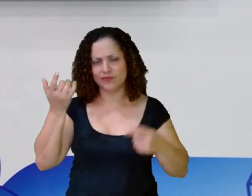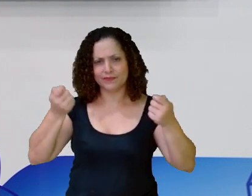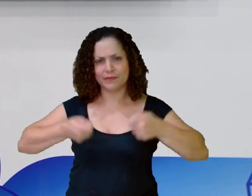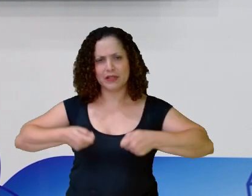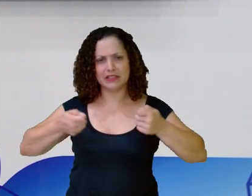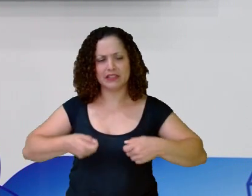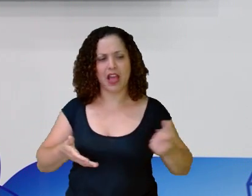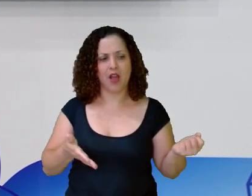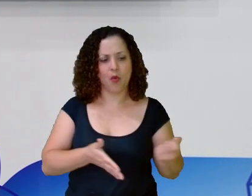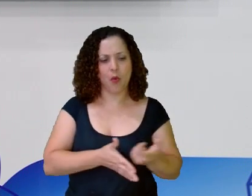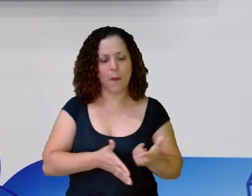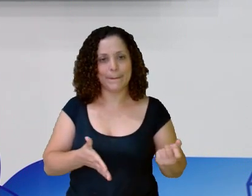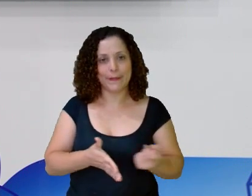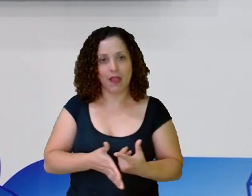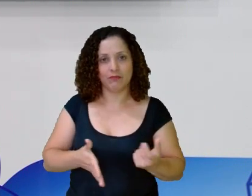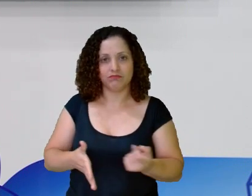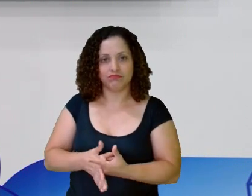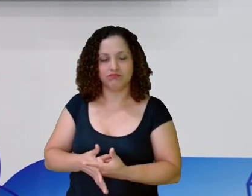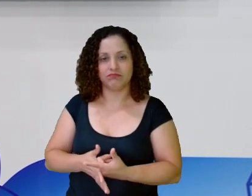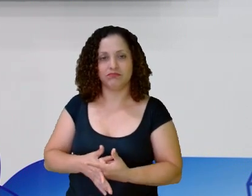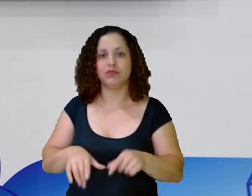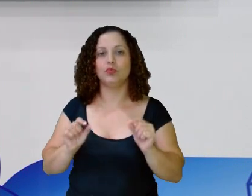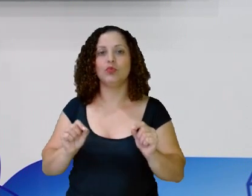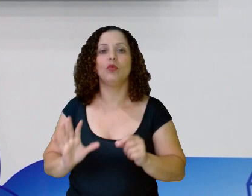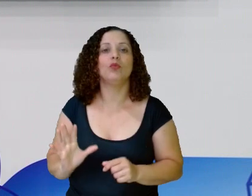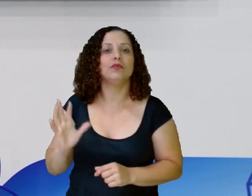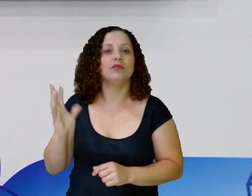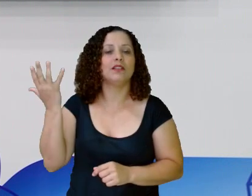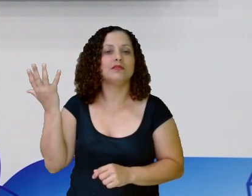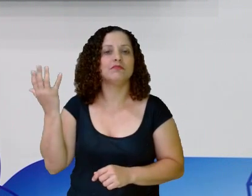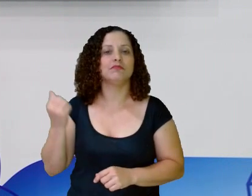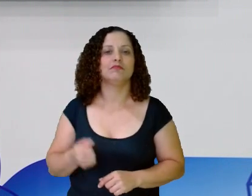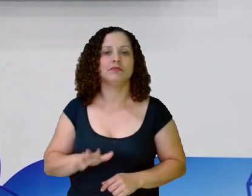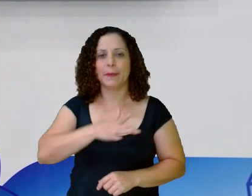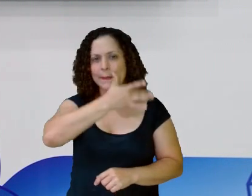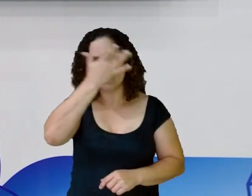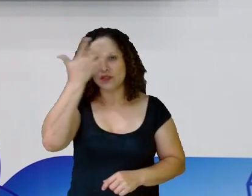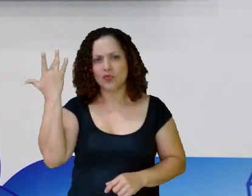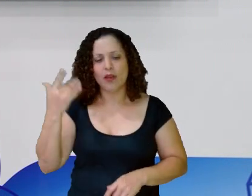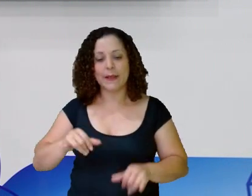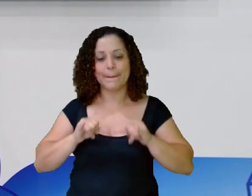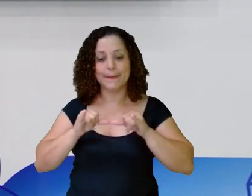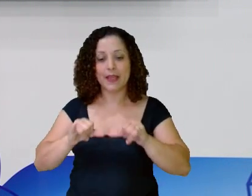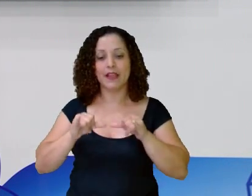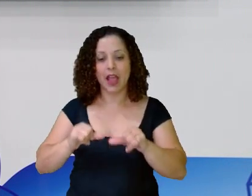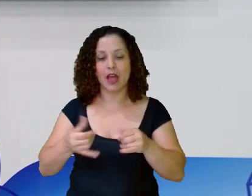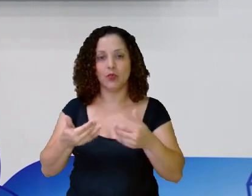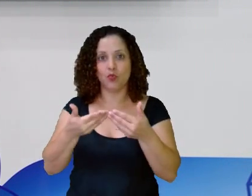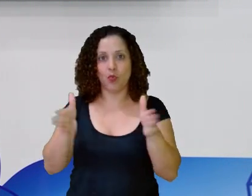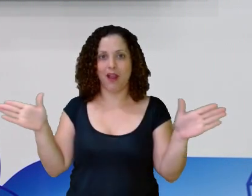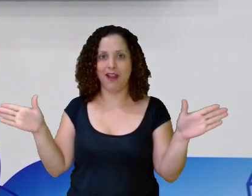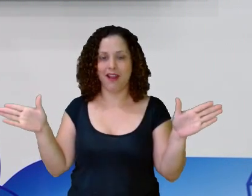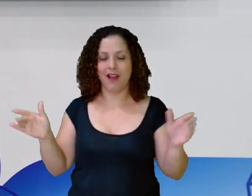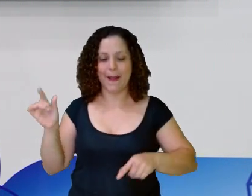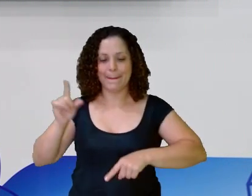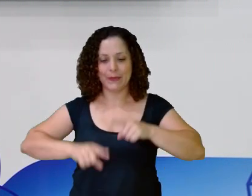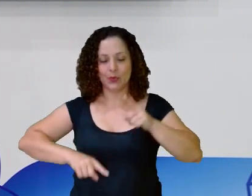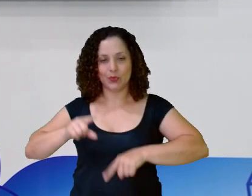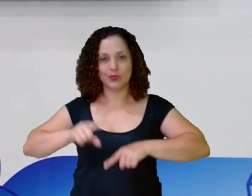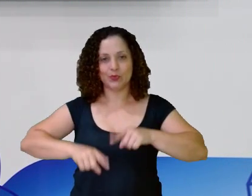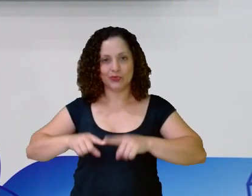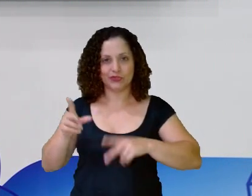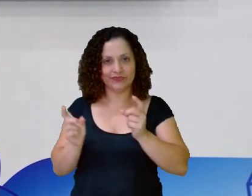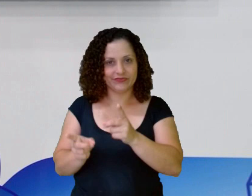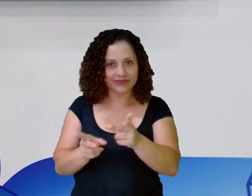fazer compras, aí o que acontece? Isso existe em estudos, alguém vai lá e abre um supermercado que vai oferecer produtos para essas